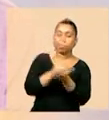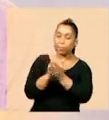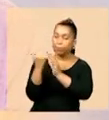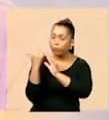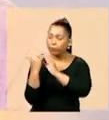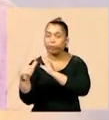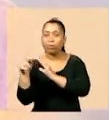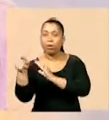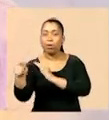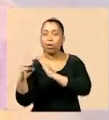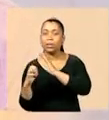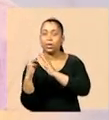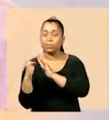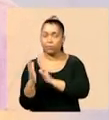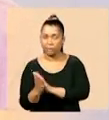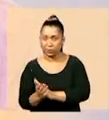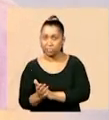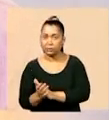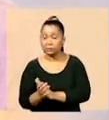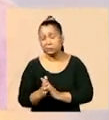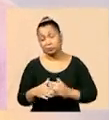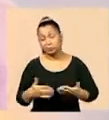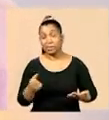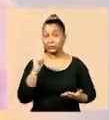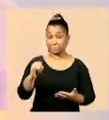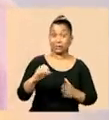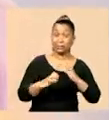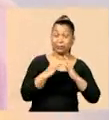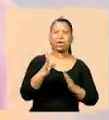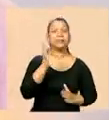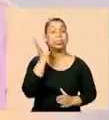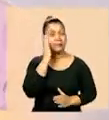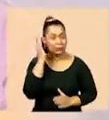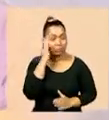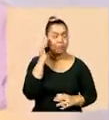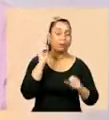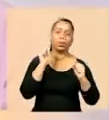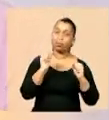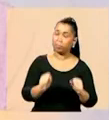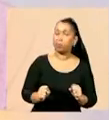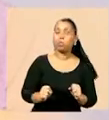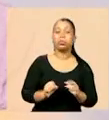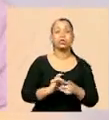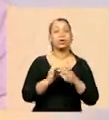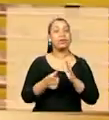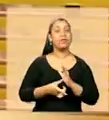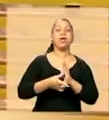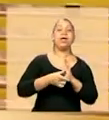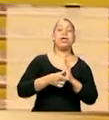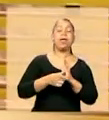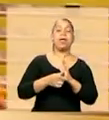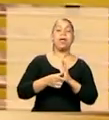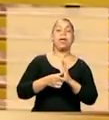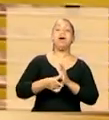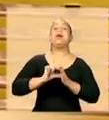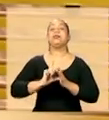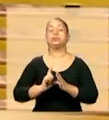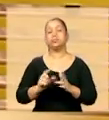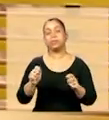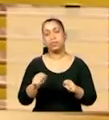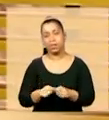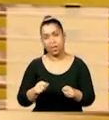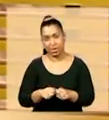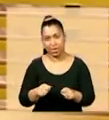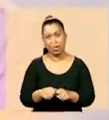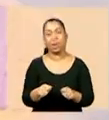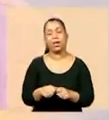documento chegar até a empresa. Embora que, se a empresa tiver o conhecimento, ela pode se antecipar. Ela consegue se